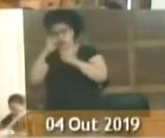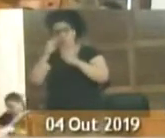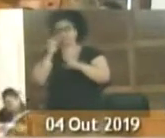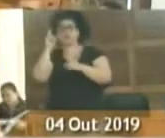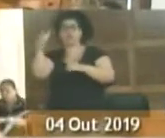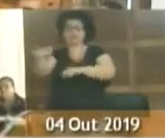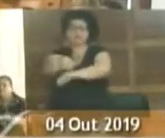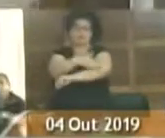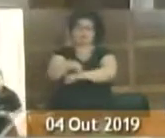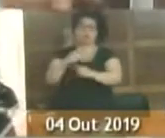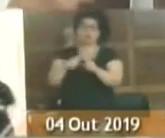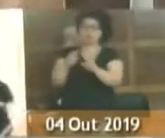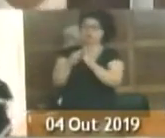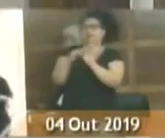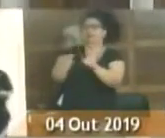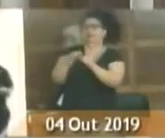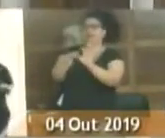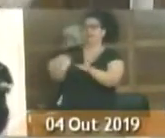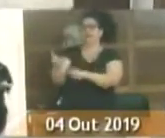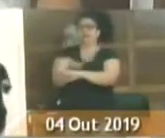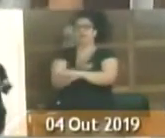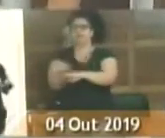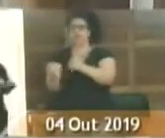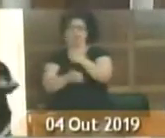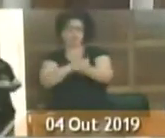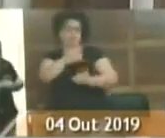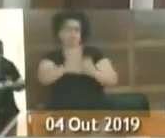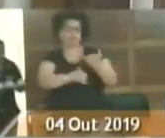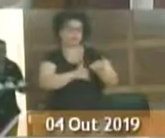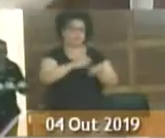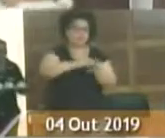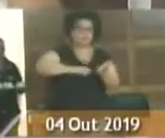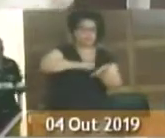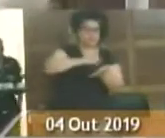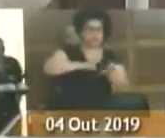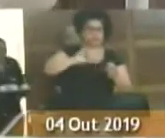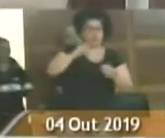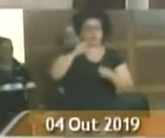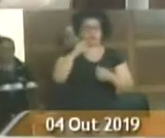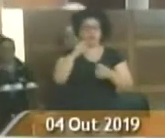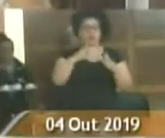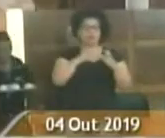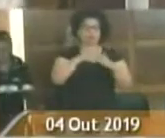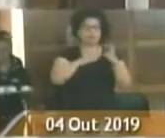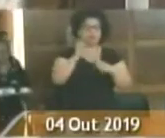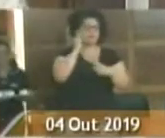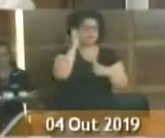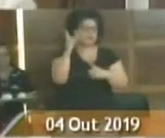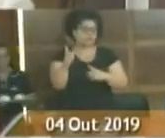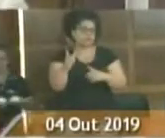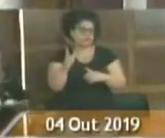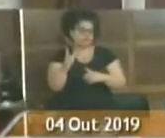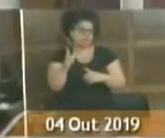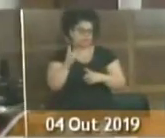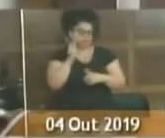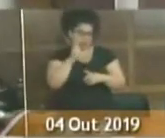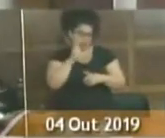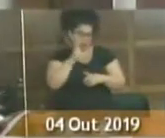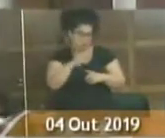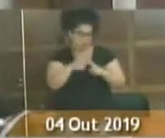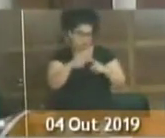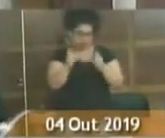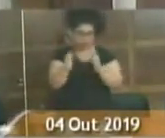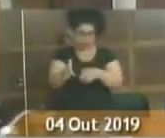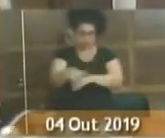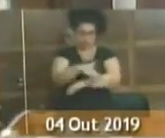lá solto, que está naquele jardim, que está brigando aí por fêmea aí na rua. O que acontece? Por ser um animal de rua,